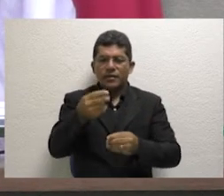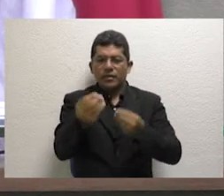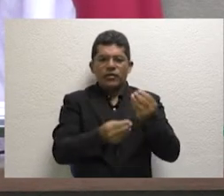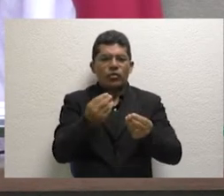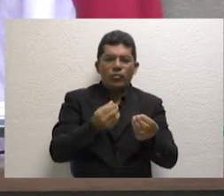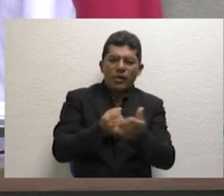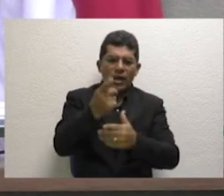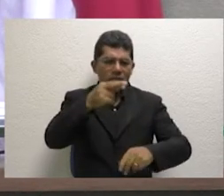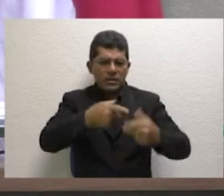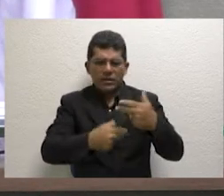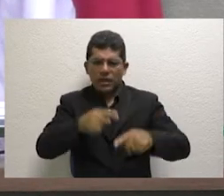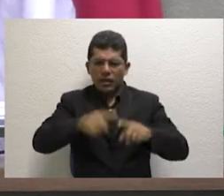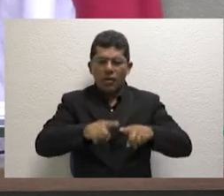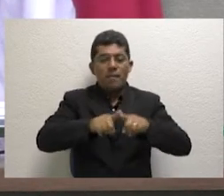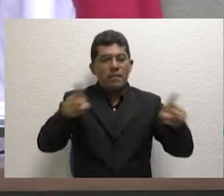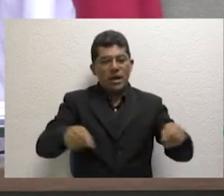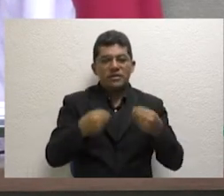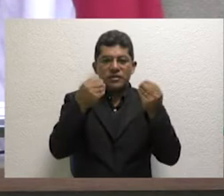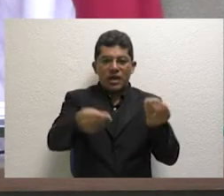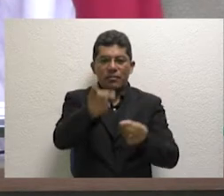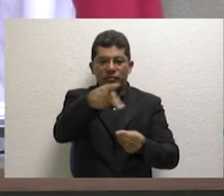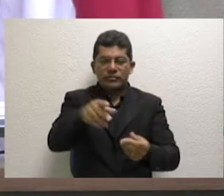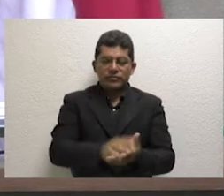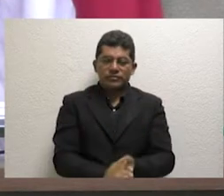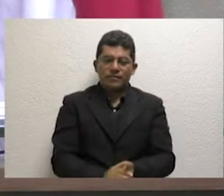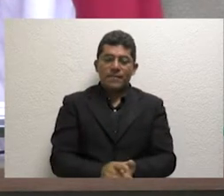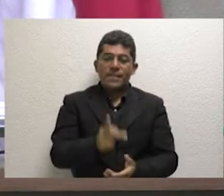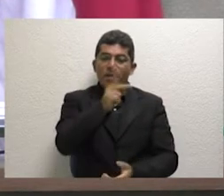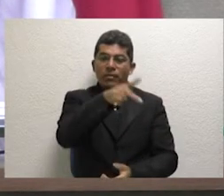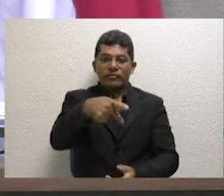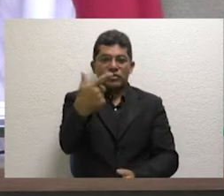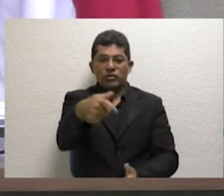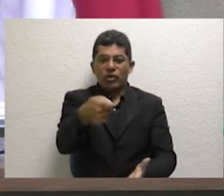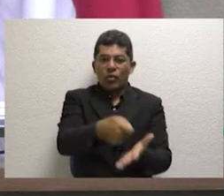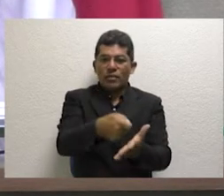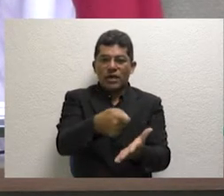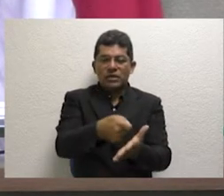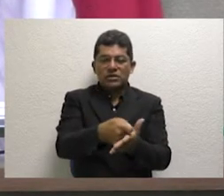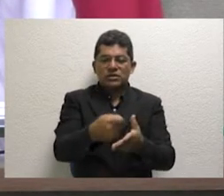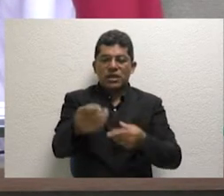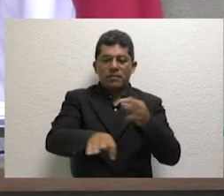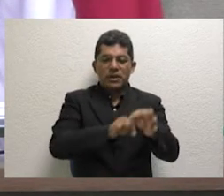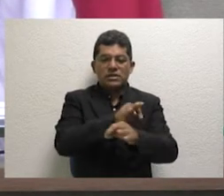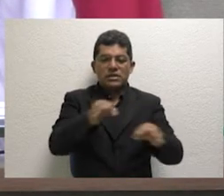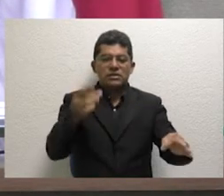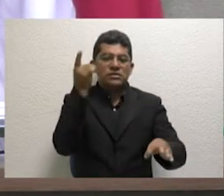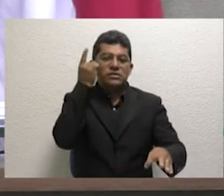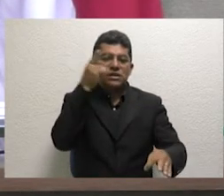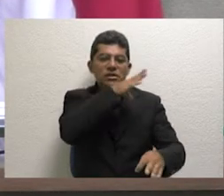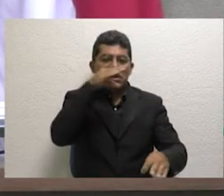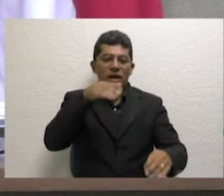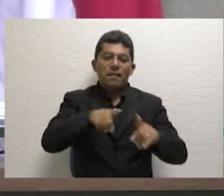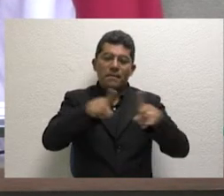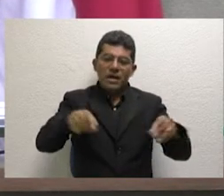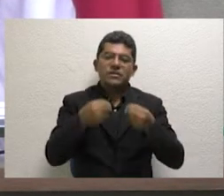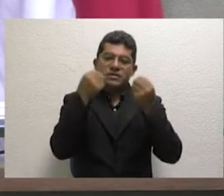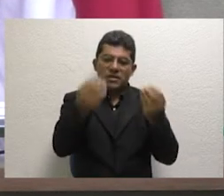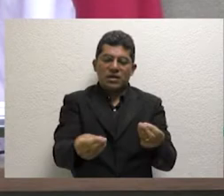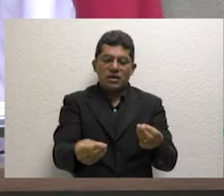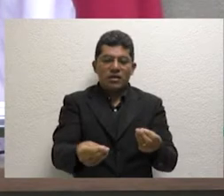materiais mas dá professor não tem obrigação de dar presente no dia da criança mas dá